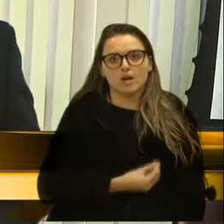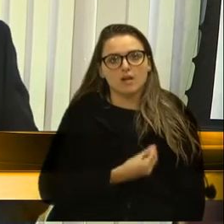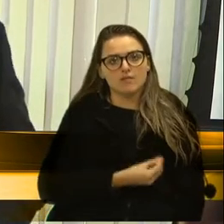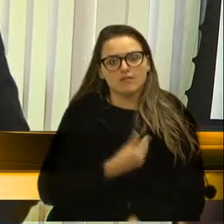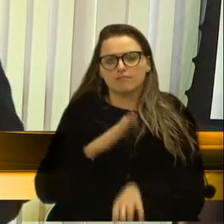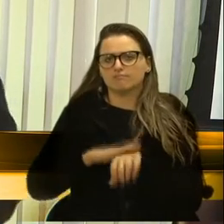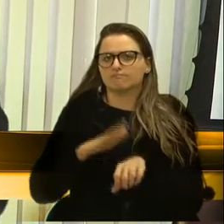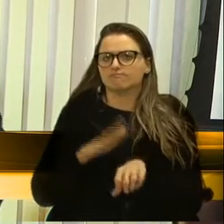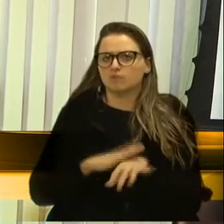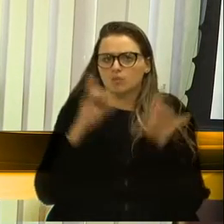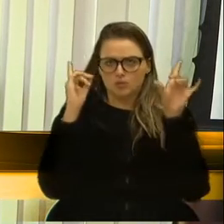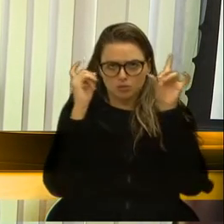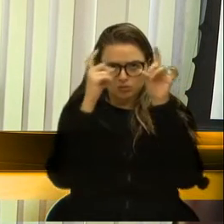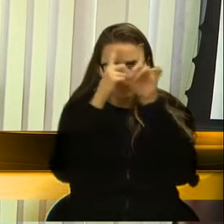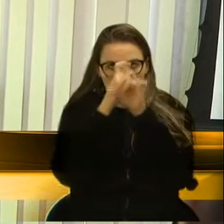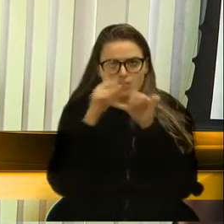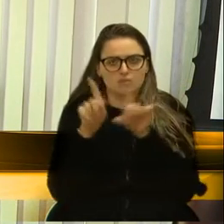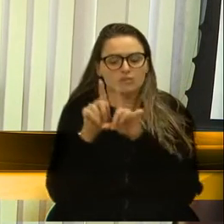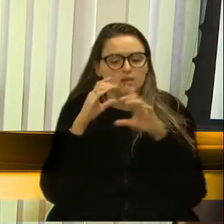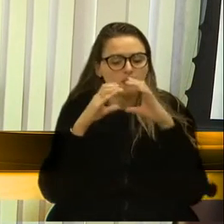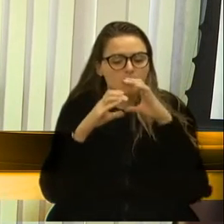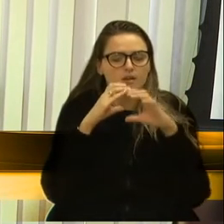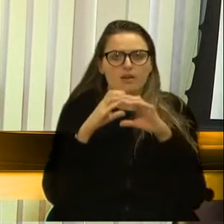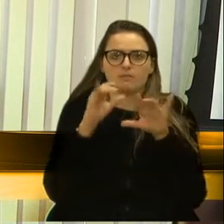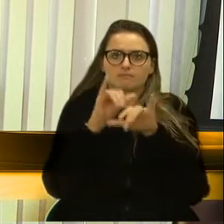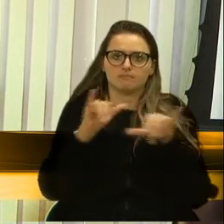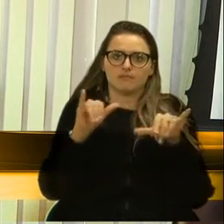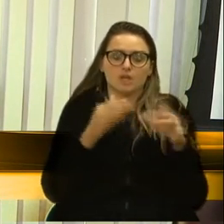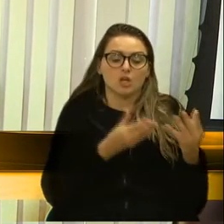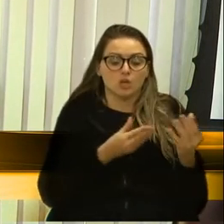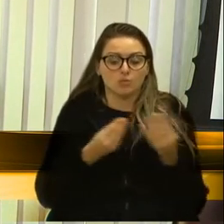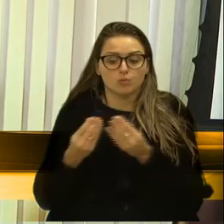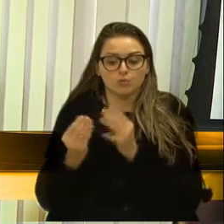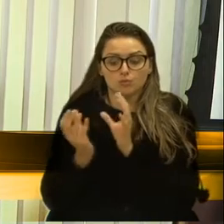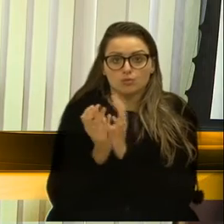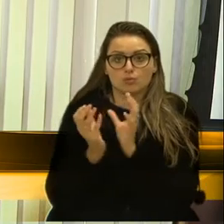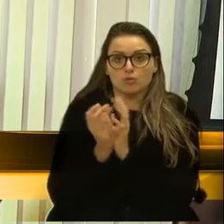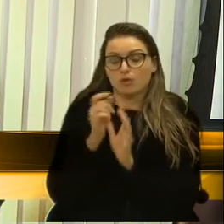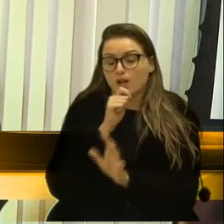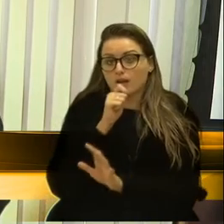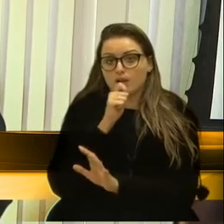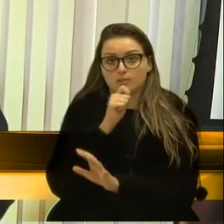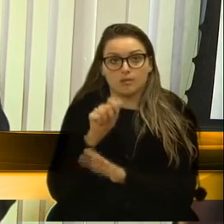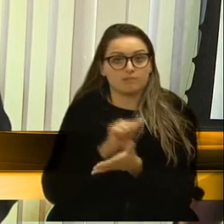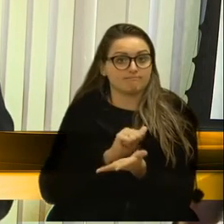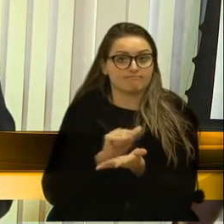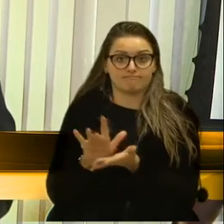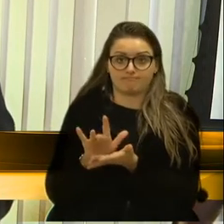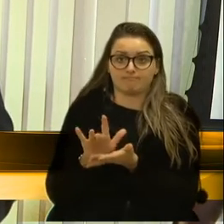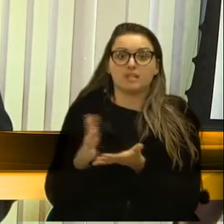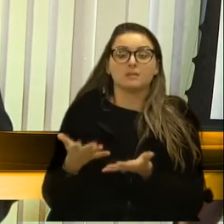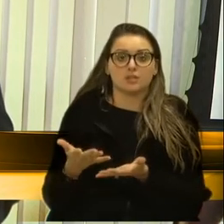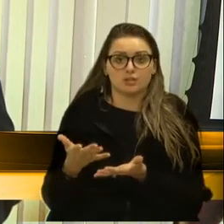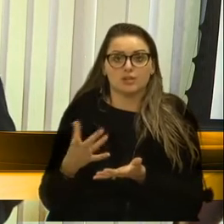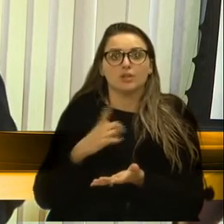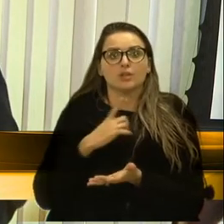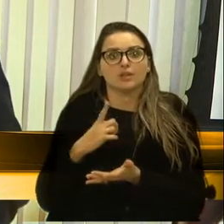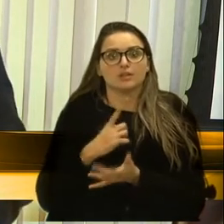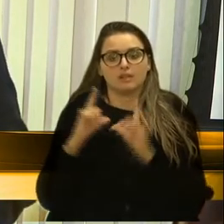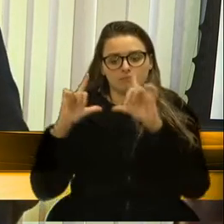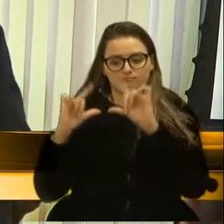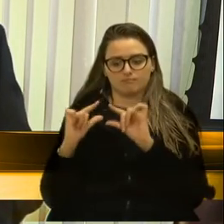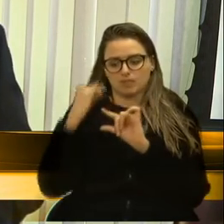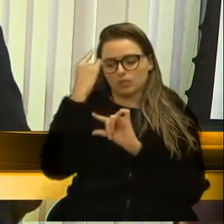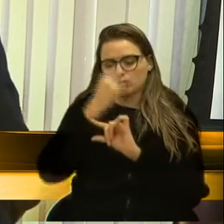difícil também para a área da comunicação. Muitos dos nossos colegas jornalistas foram demitidos, tiveram sua carga horária reduzida,